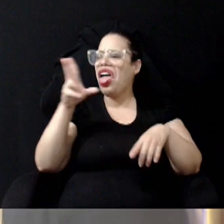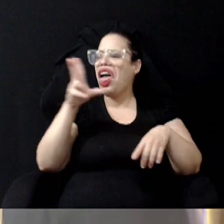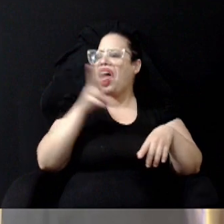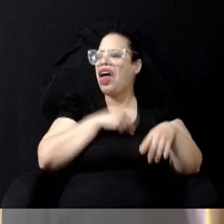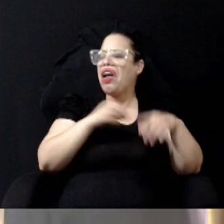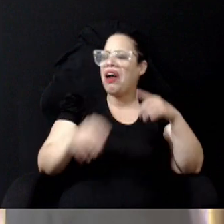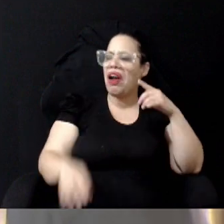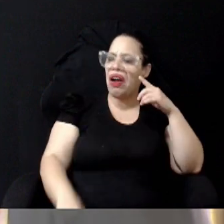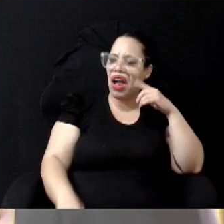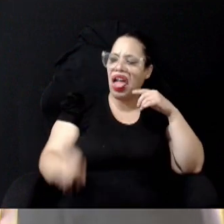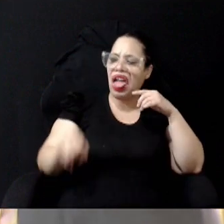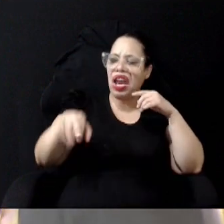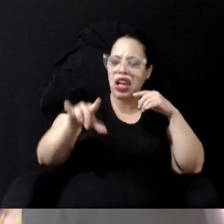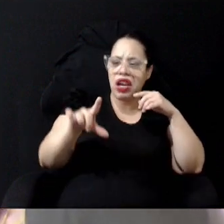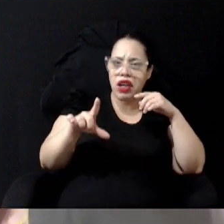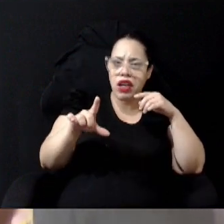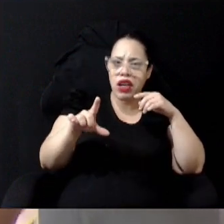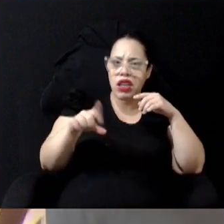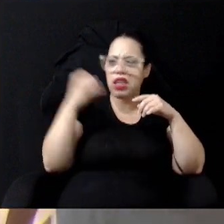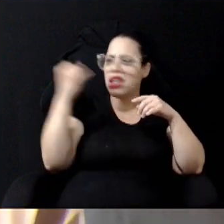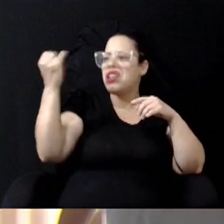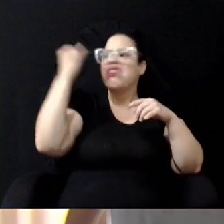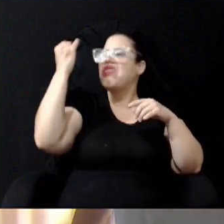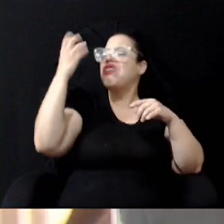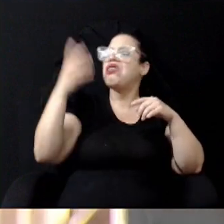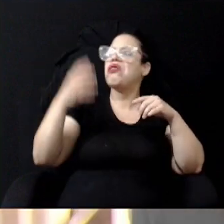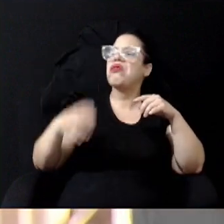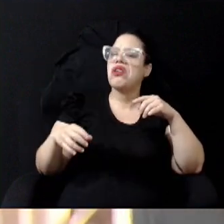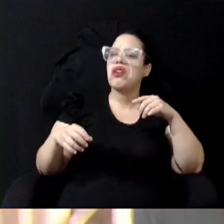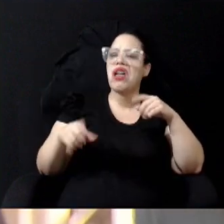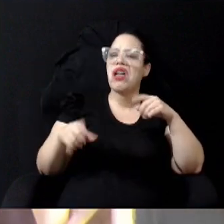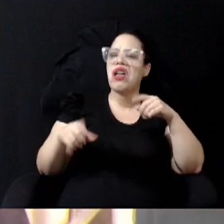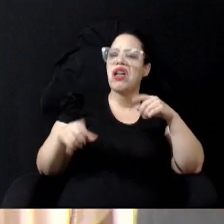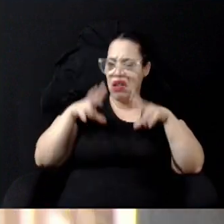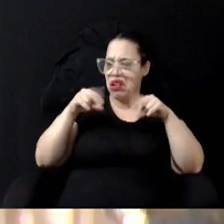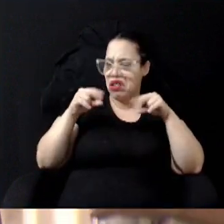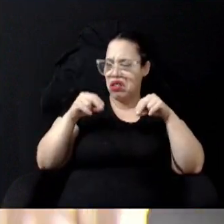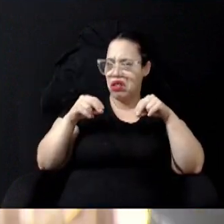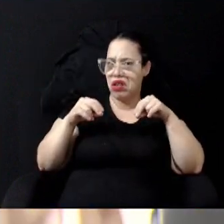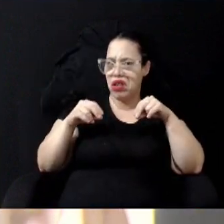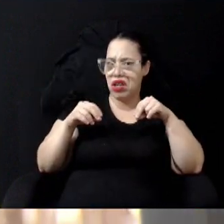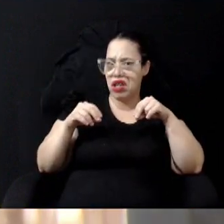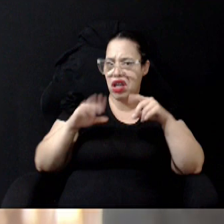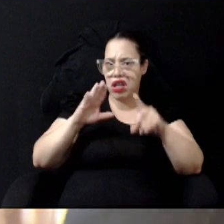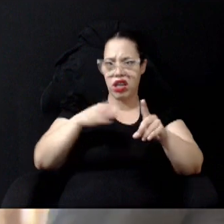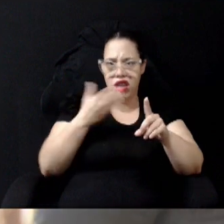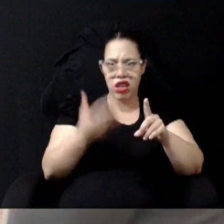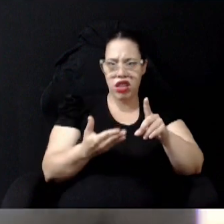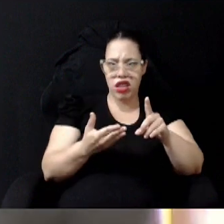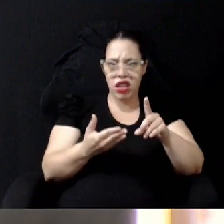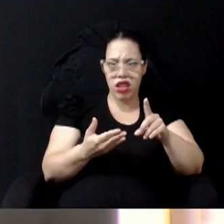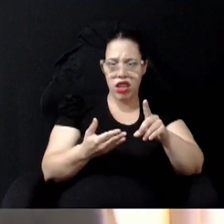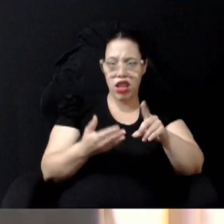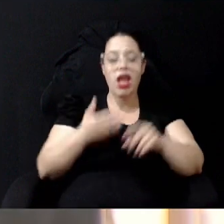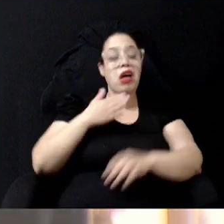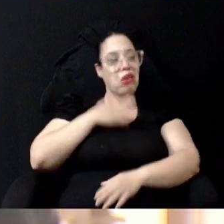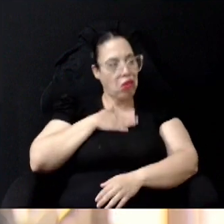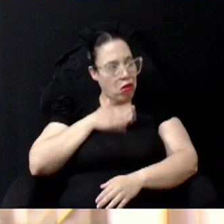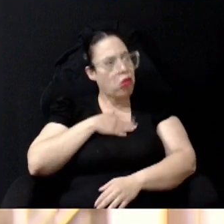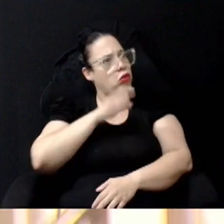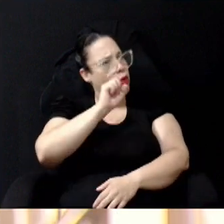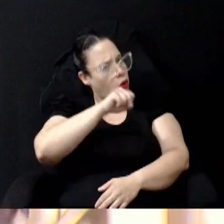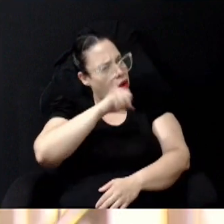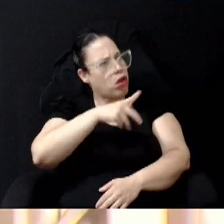Nil está dando importância para títulos, né? Para esse tipo de honraria. Eu dou sim. Eu dou e